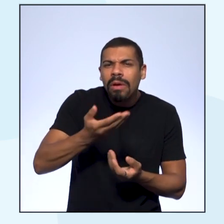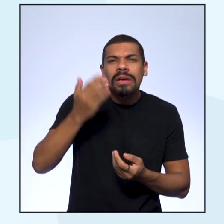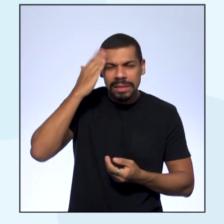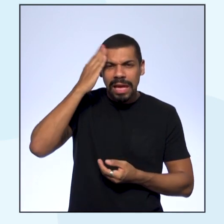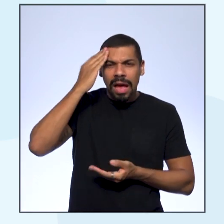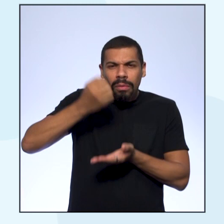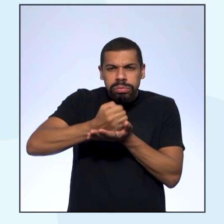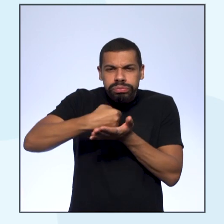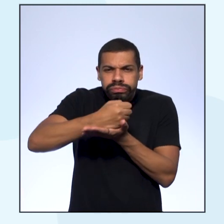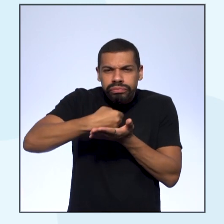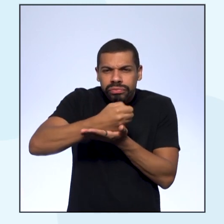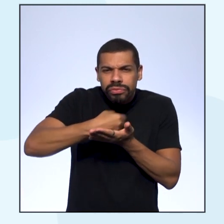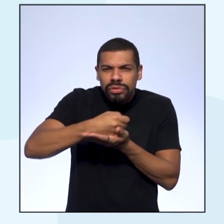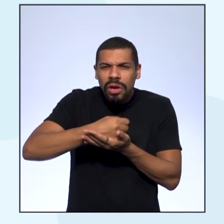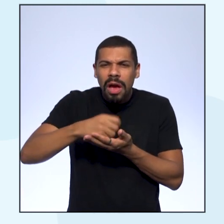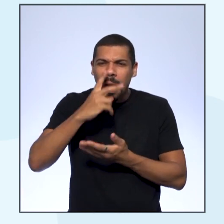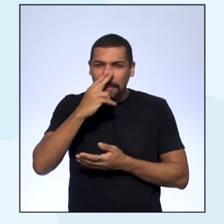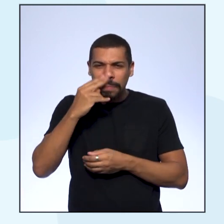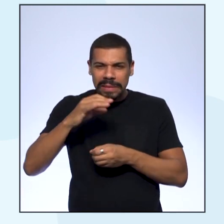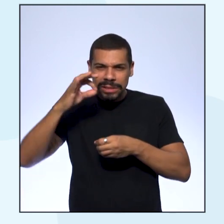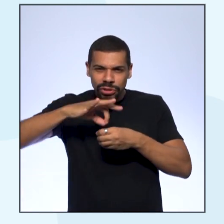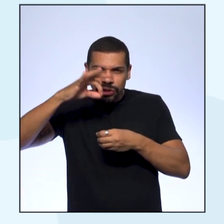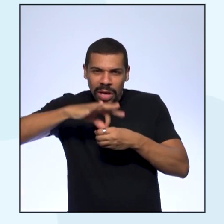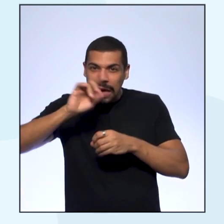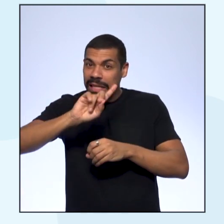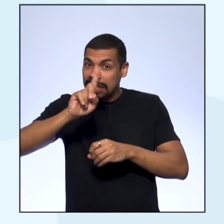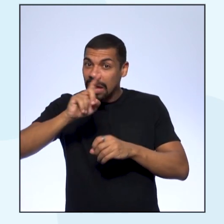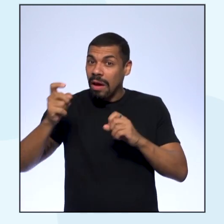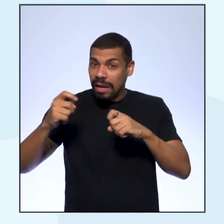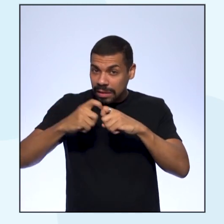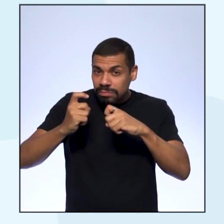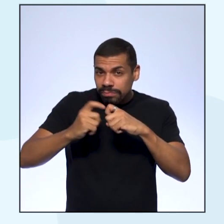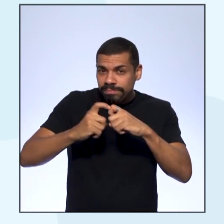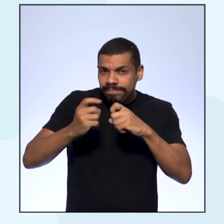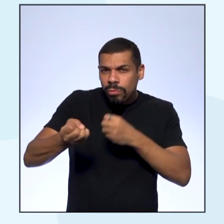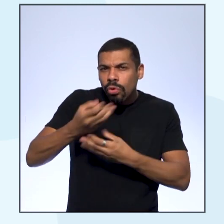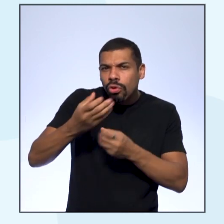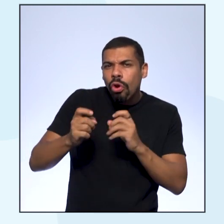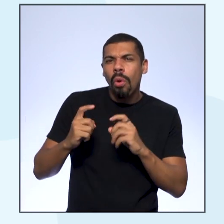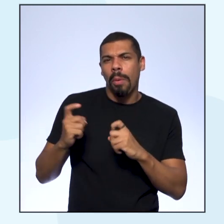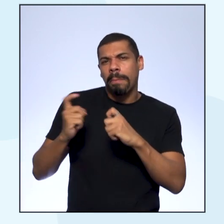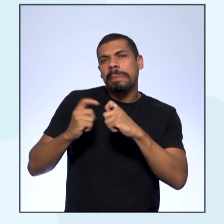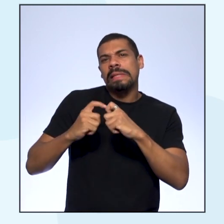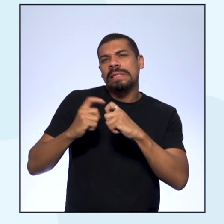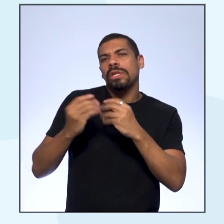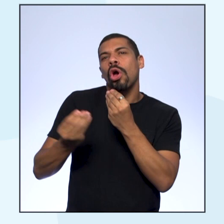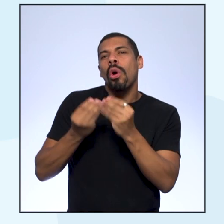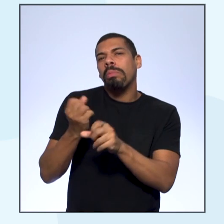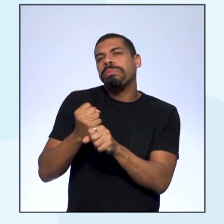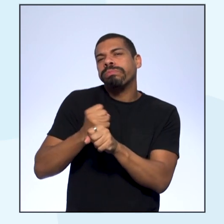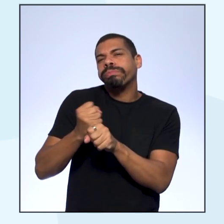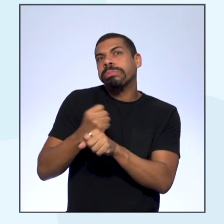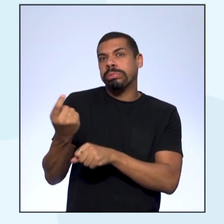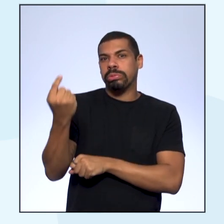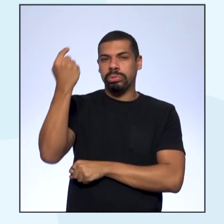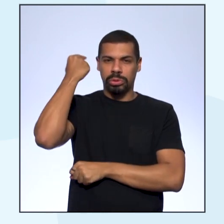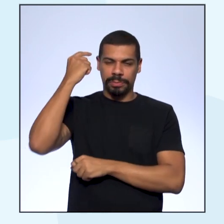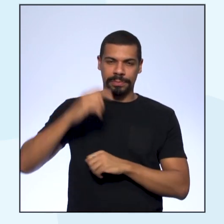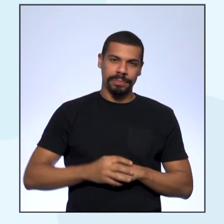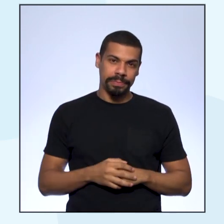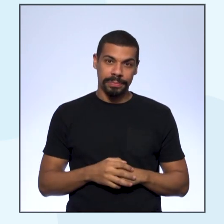disso e daquilo, né? Mas era a medicina que se tinha, né? E essas receitas medicinais